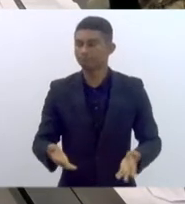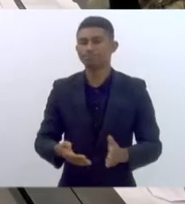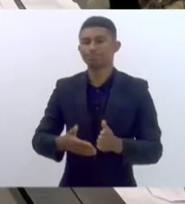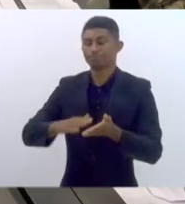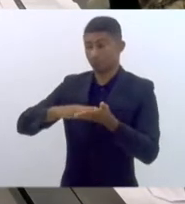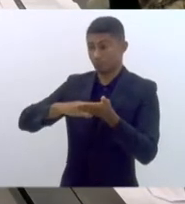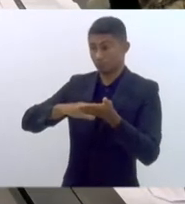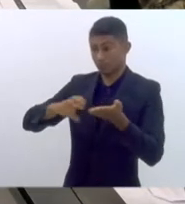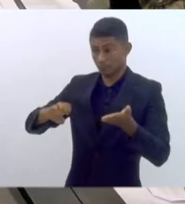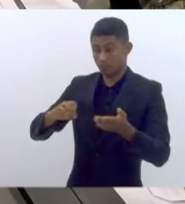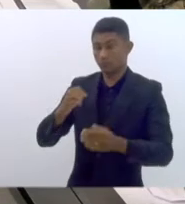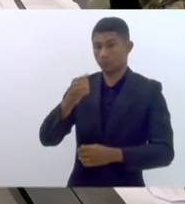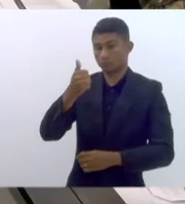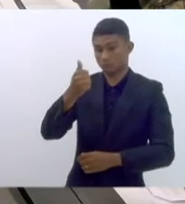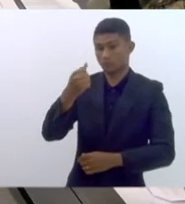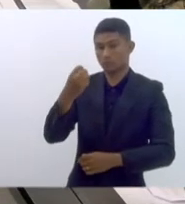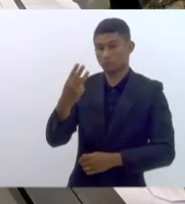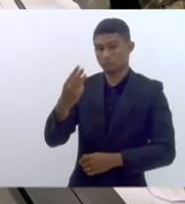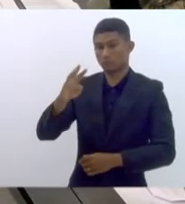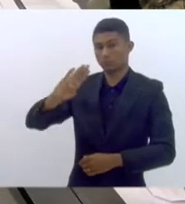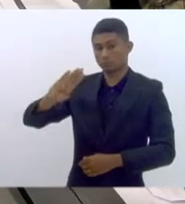bi